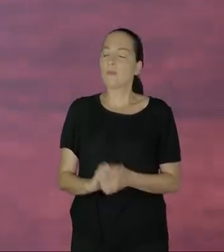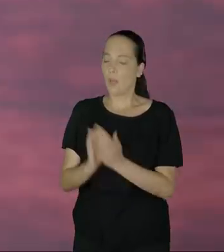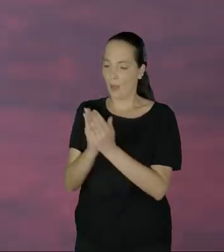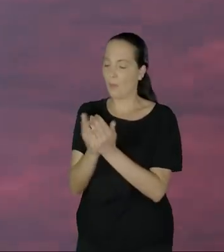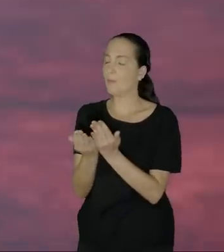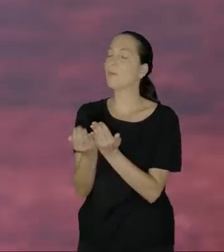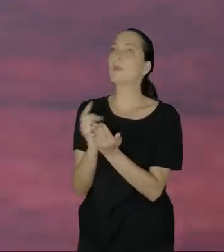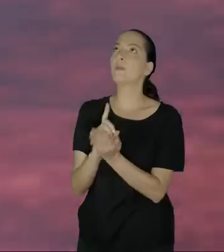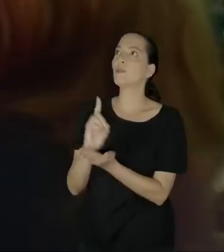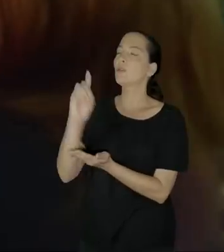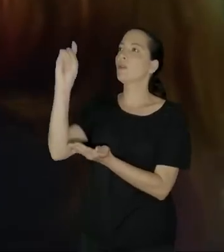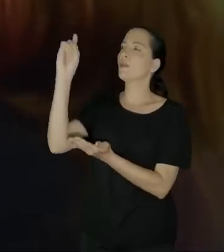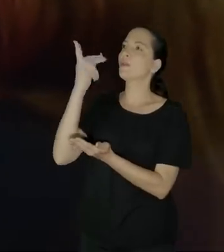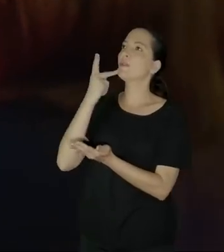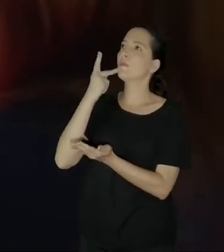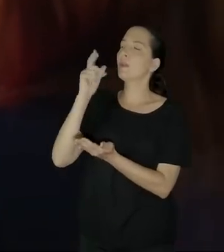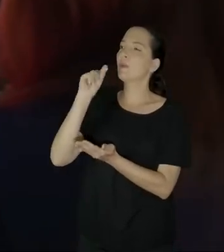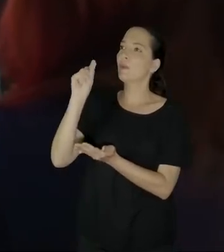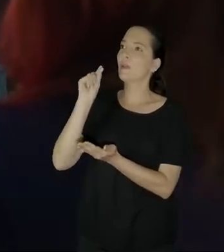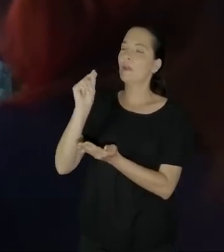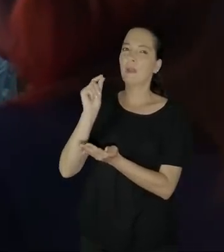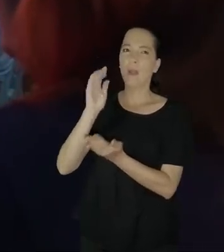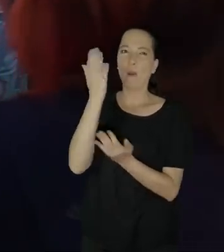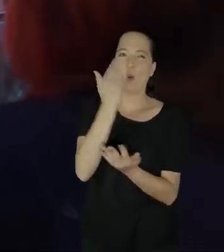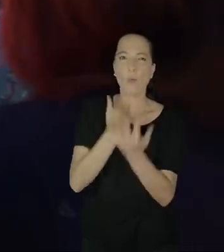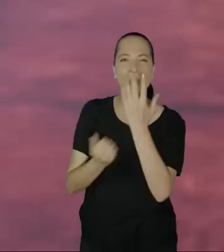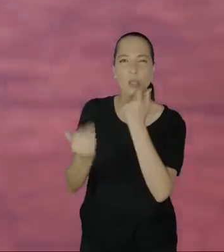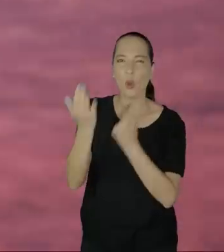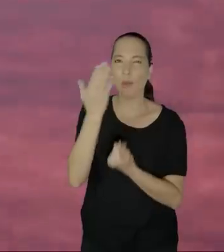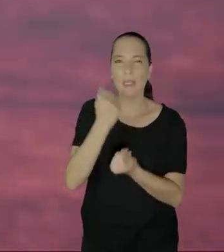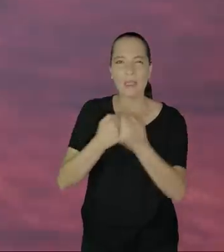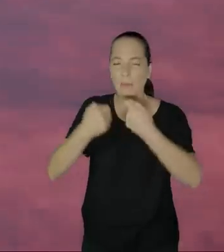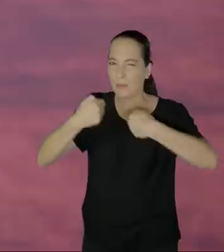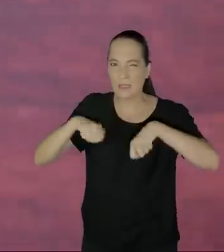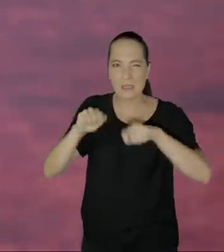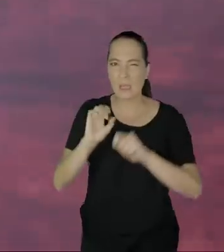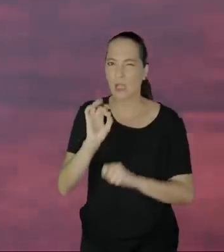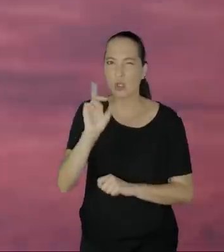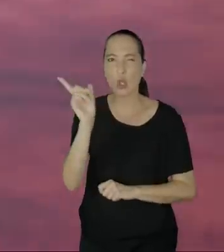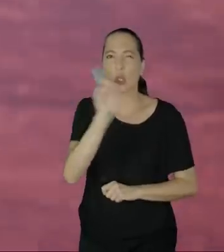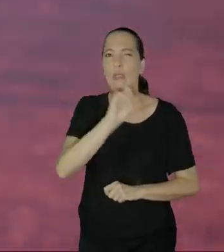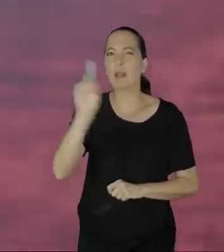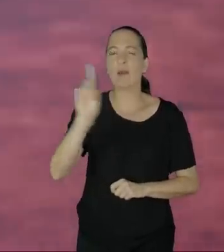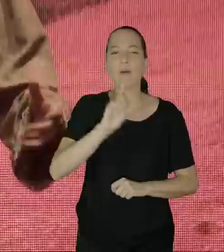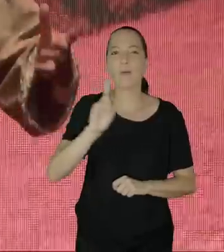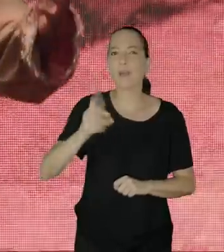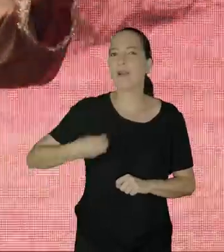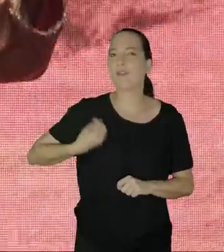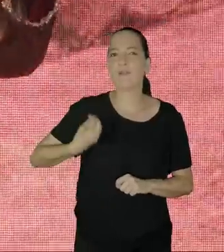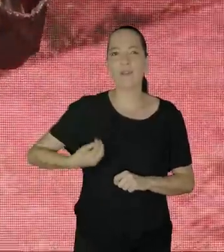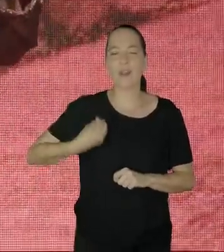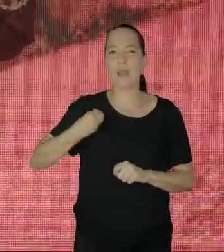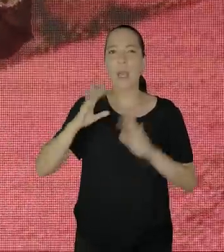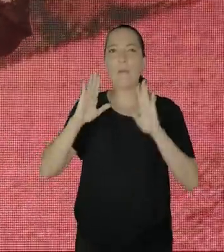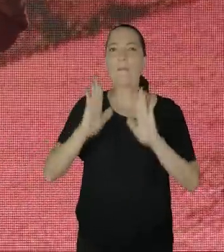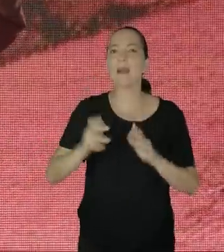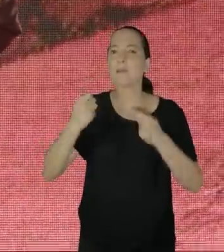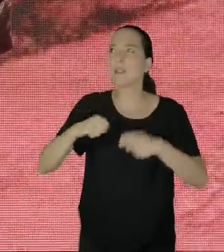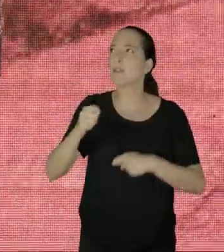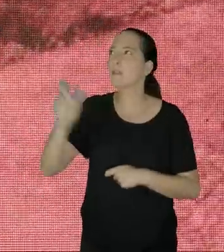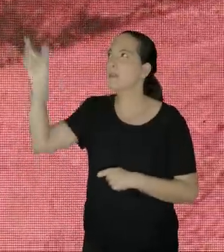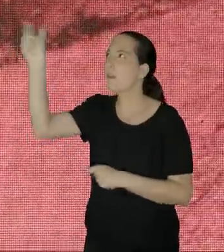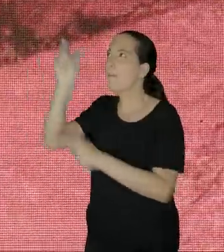Diz: não só de pão vive o homem, mas de toda palavra que procede da boca de Deus.